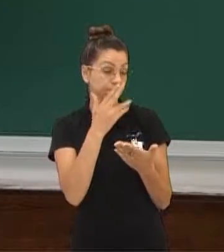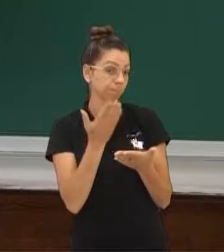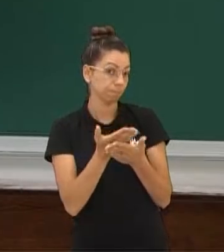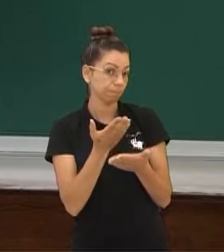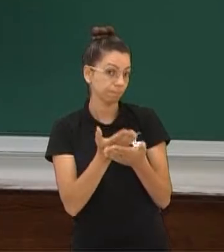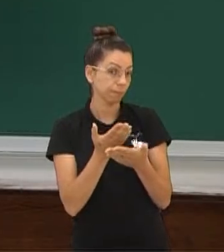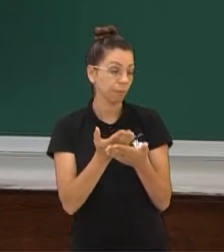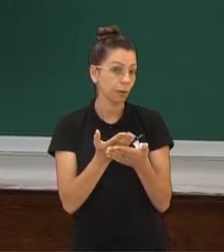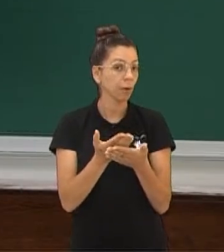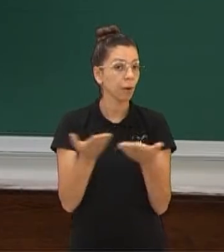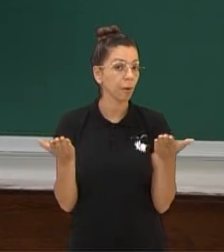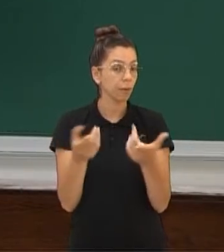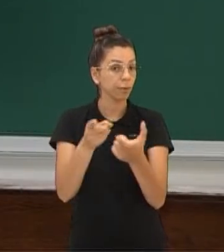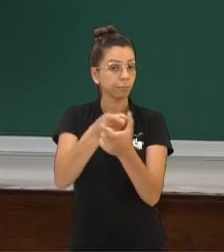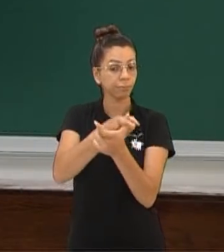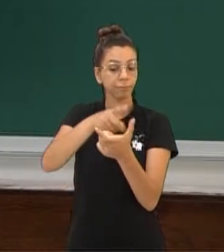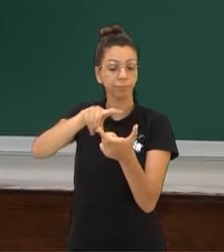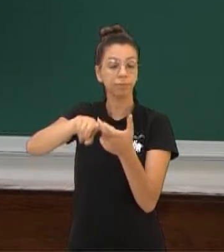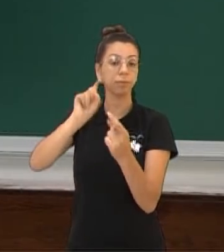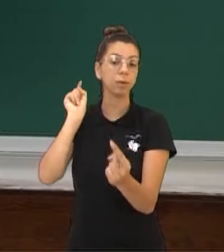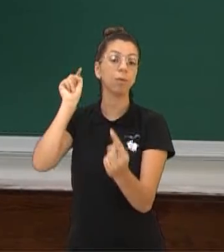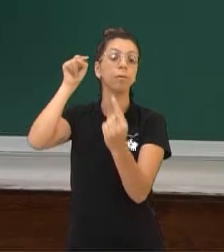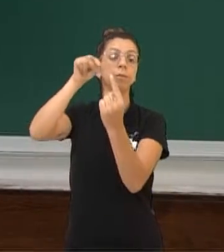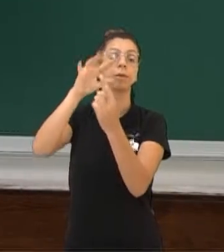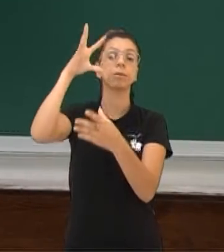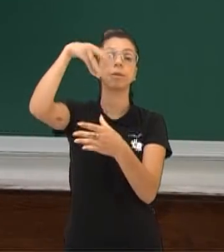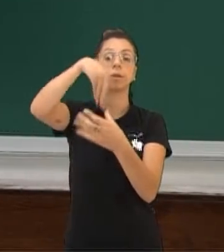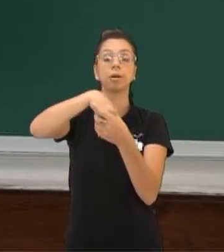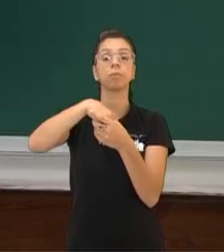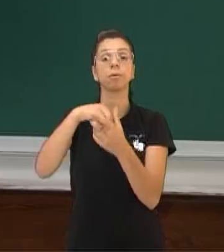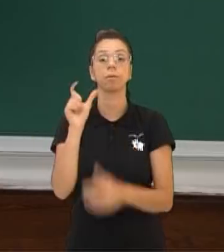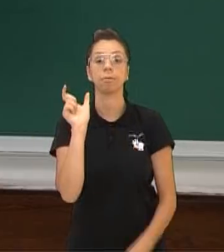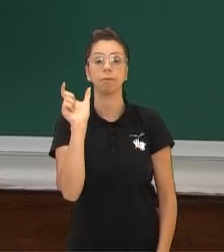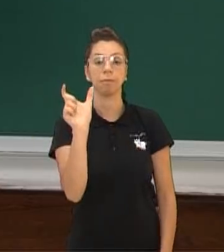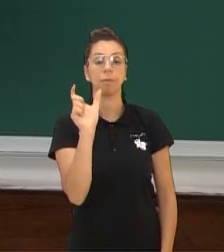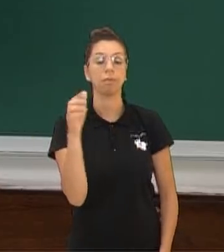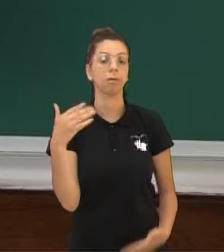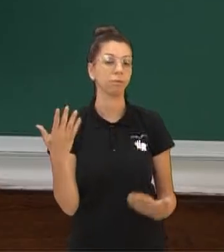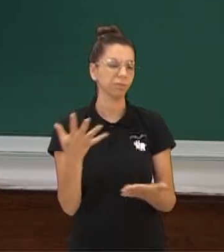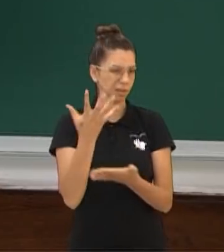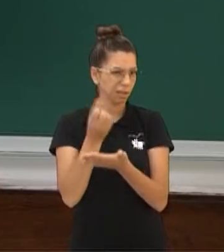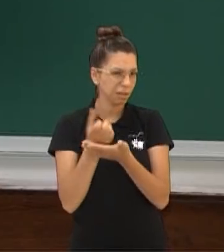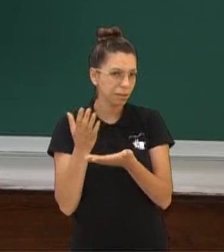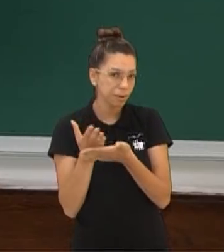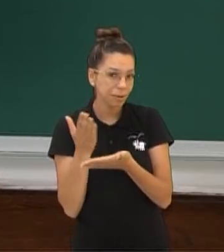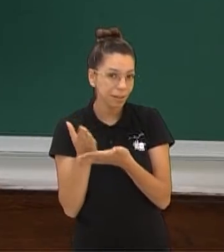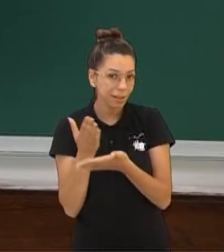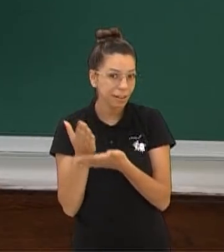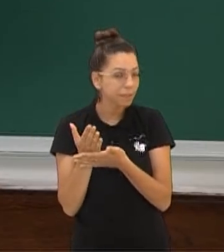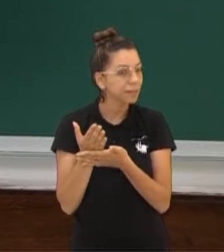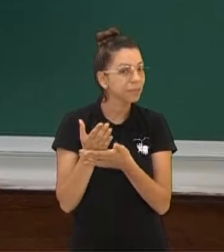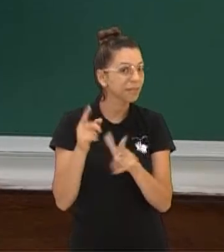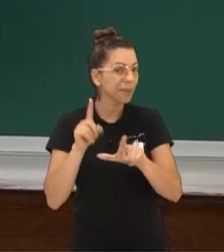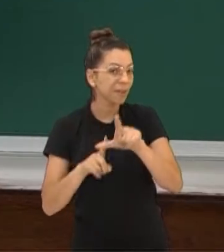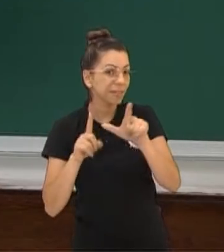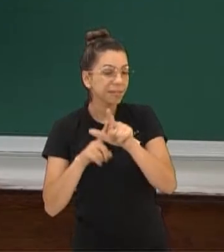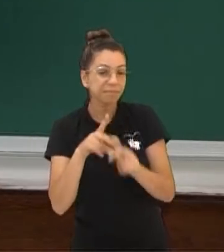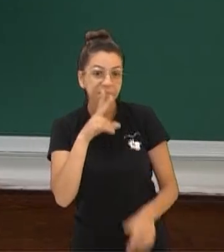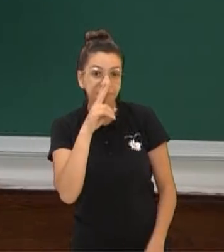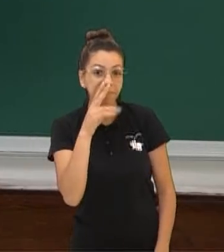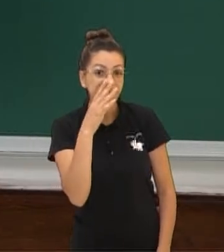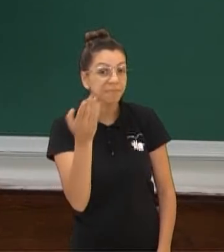e o sufixo. Qual é o objetivo dele na palavra? Já registrou aí no seu caderno? Qual letra você acha que